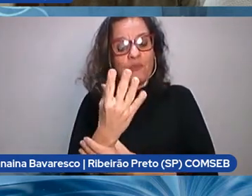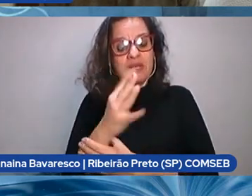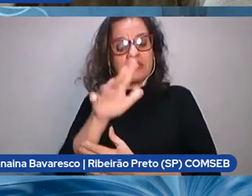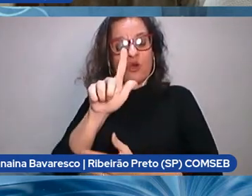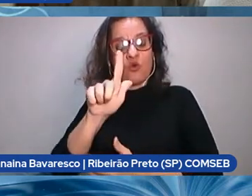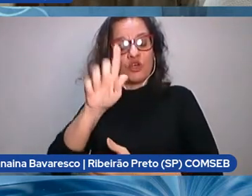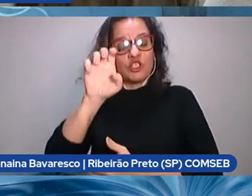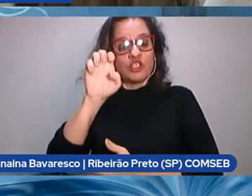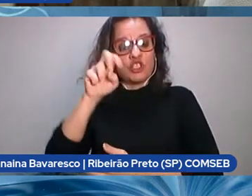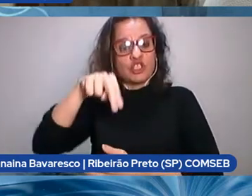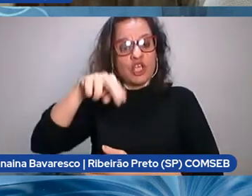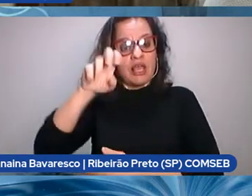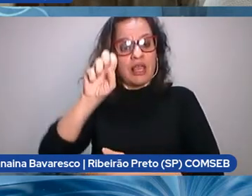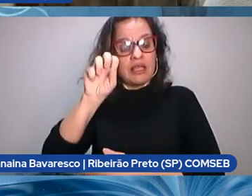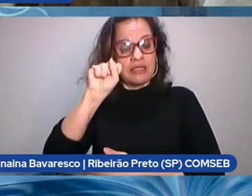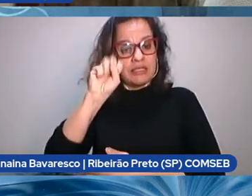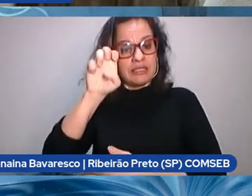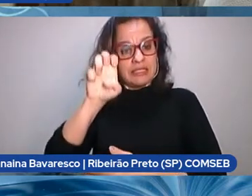de